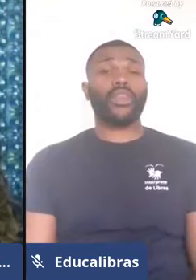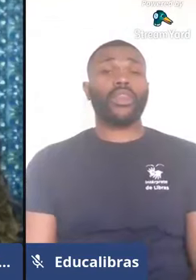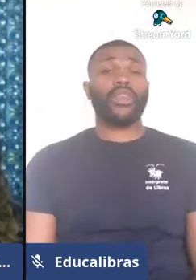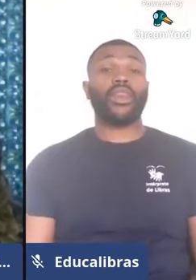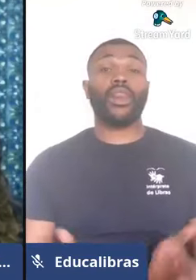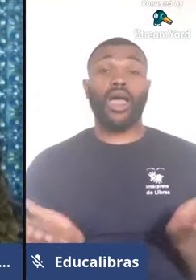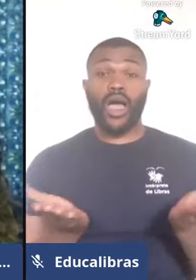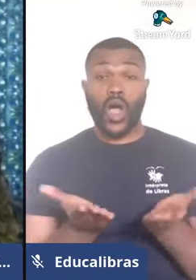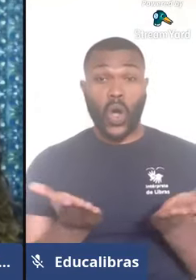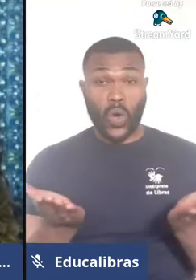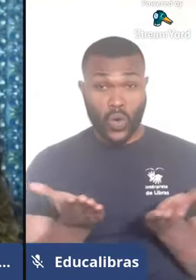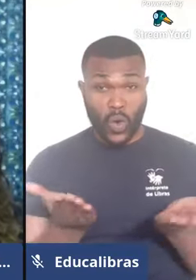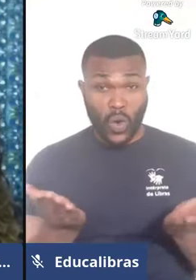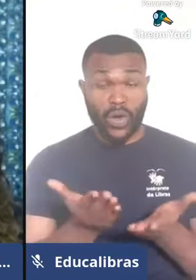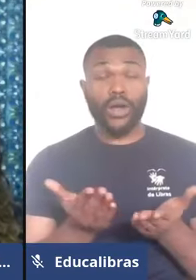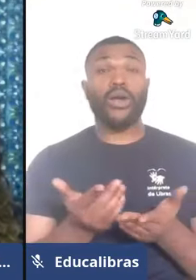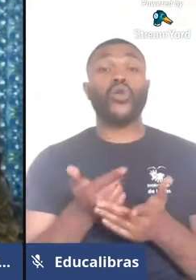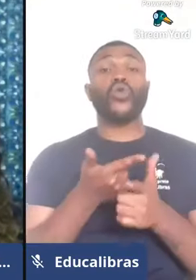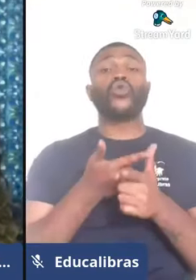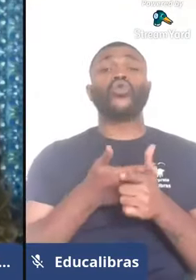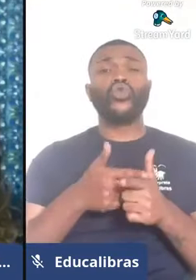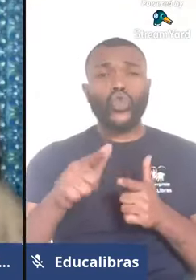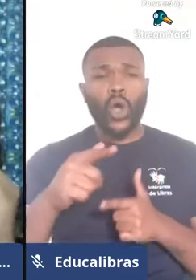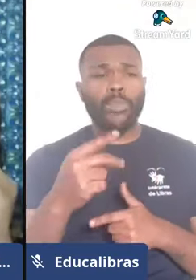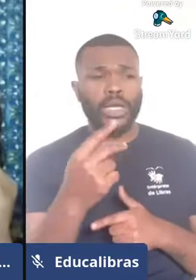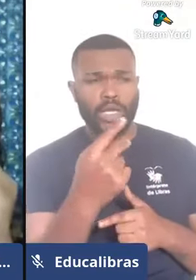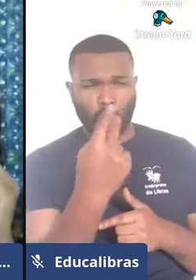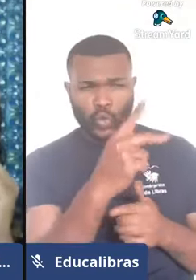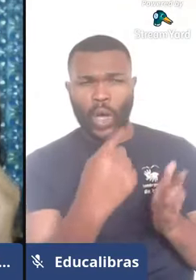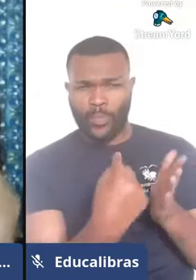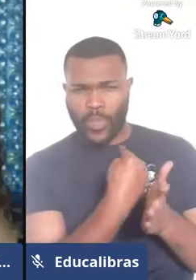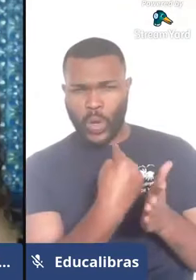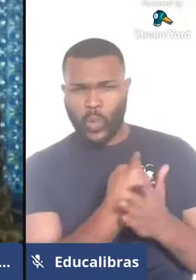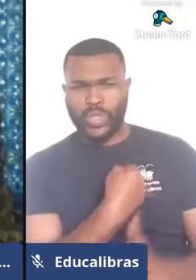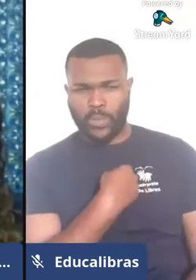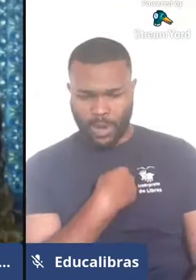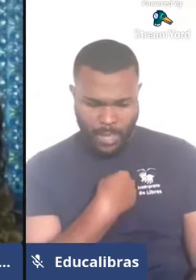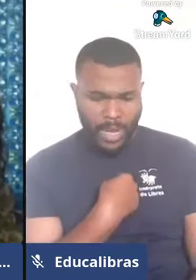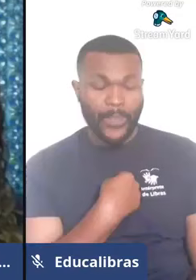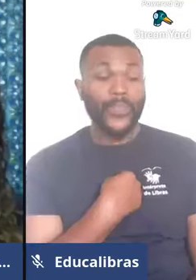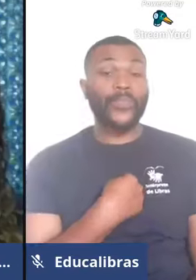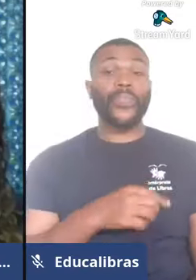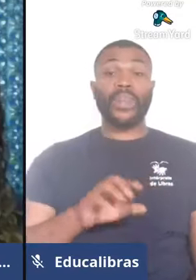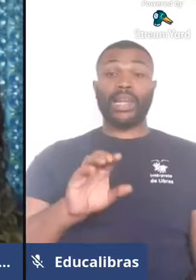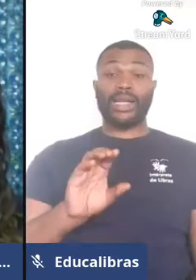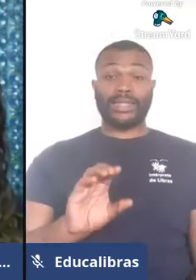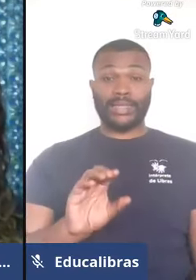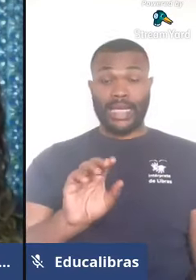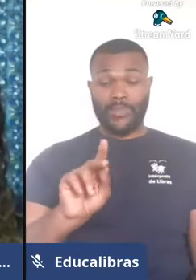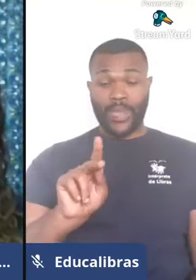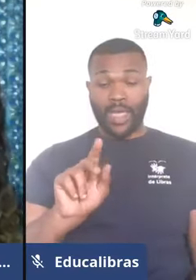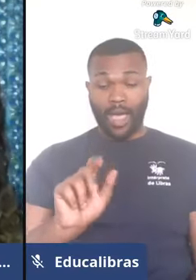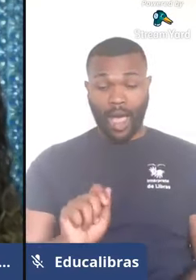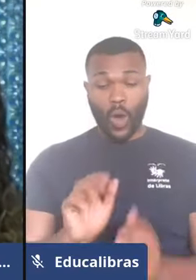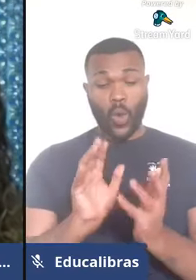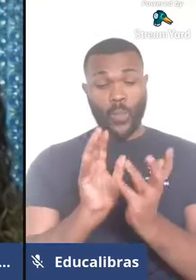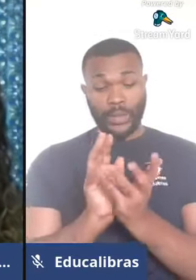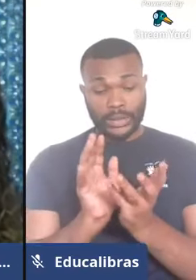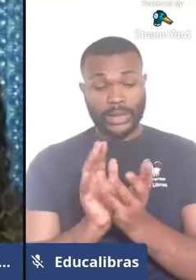Agora, em relação à tua pergunta, a CPA, eu acho que foi muito